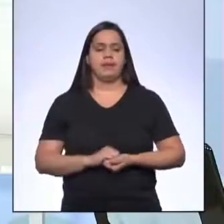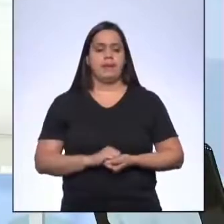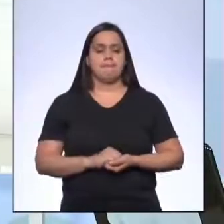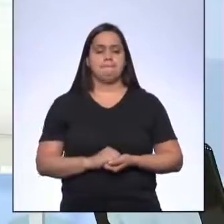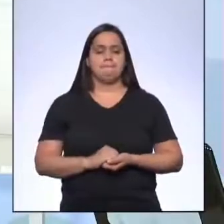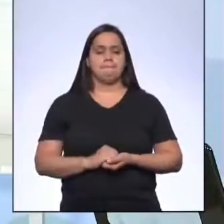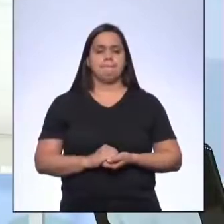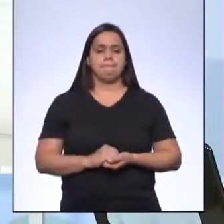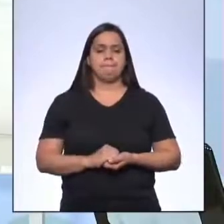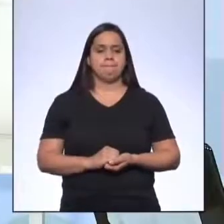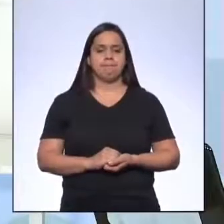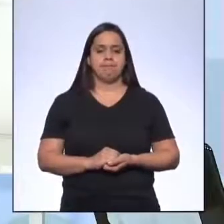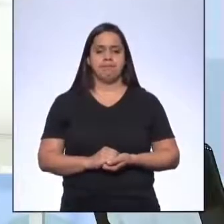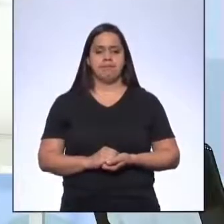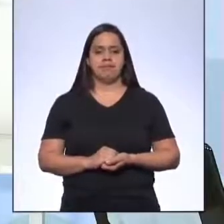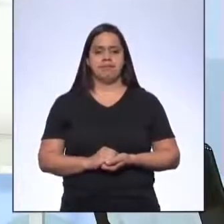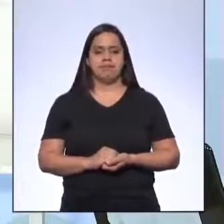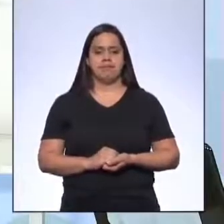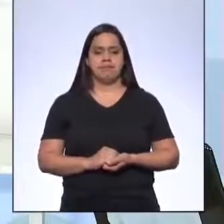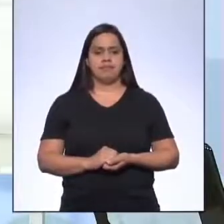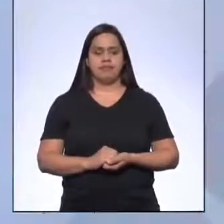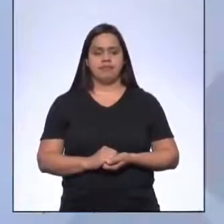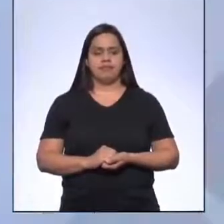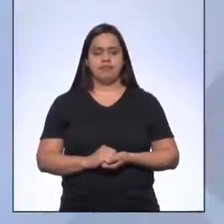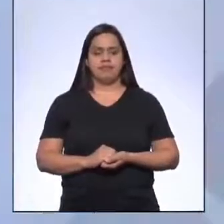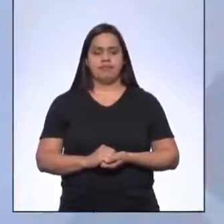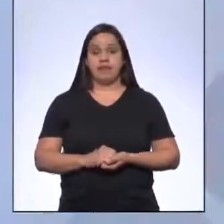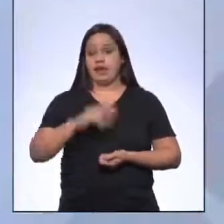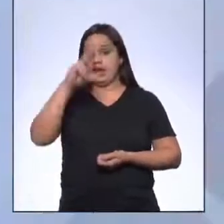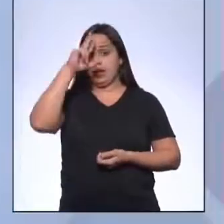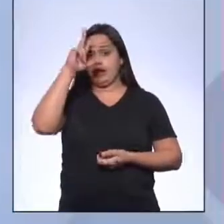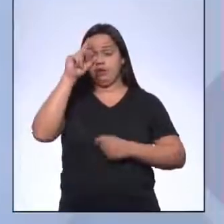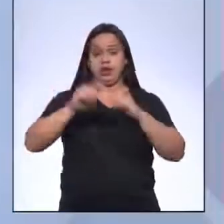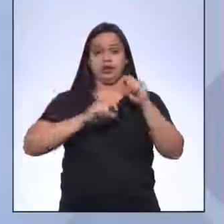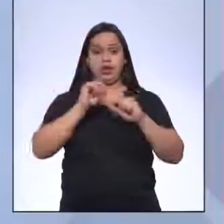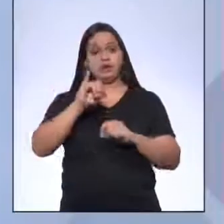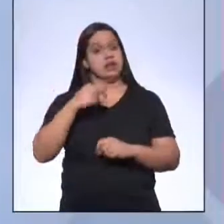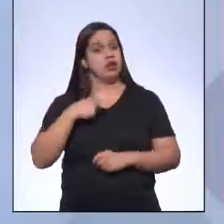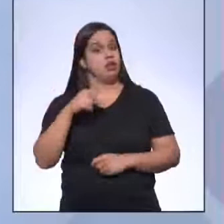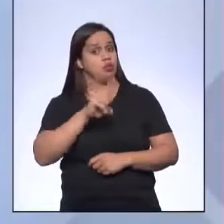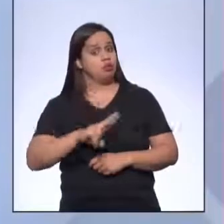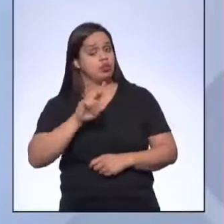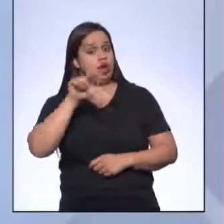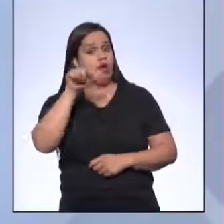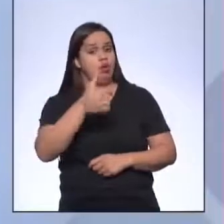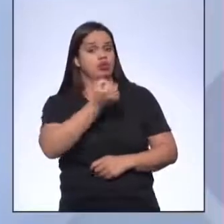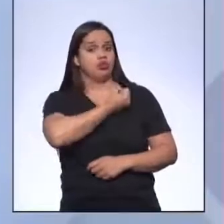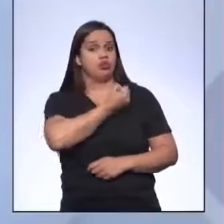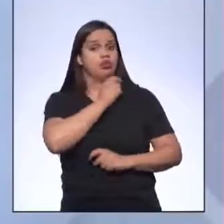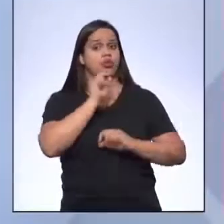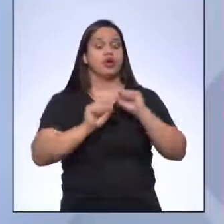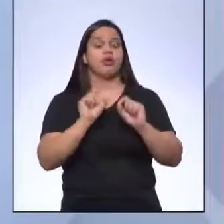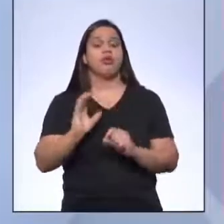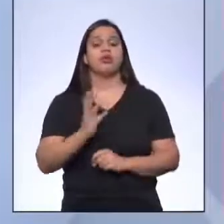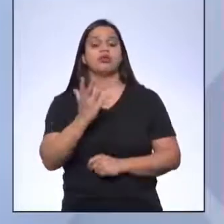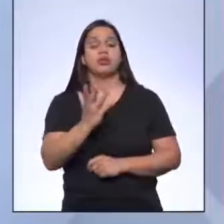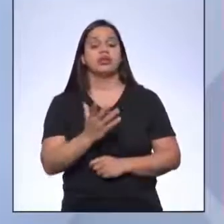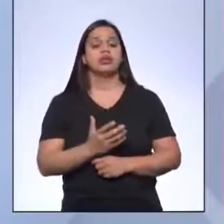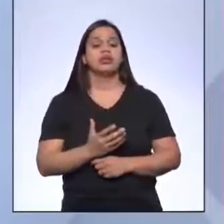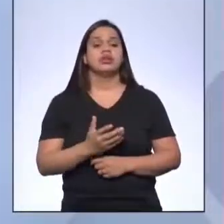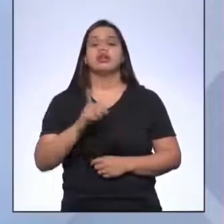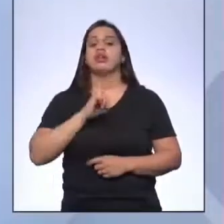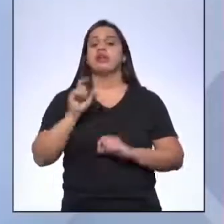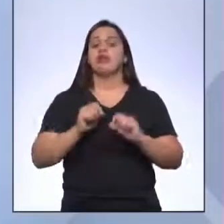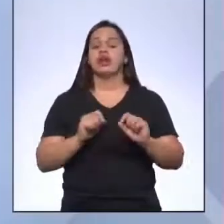unir esses três E lembrando que se utilizar os outros valores eu teria também